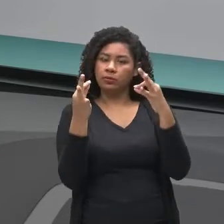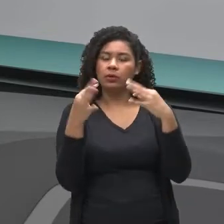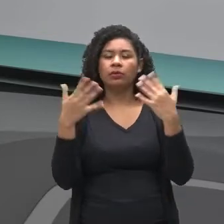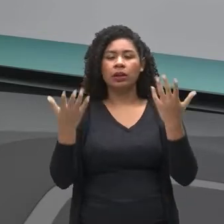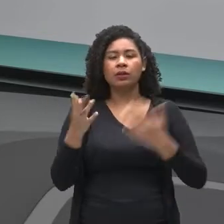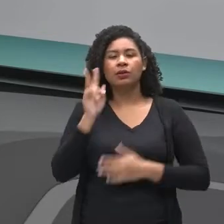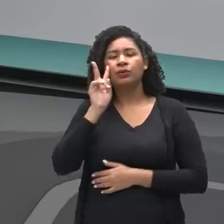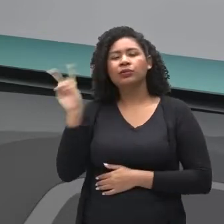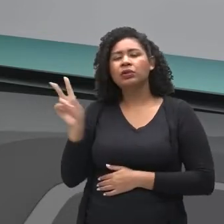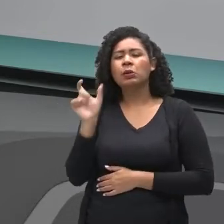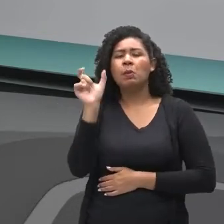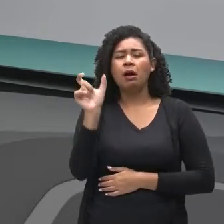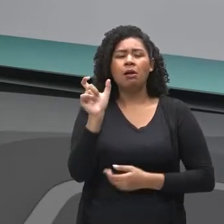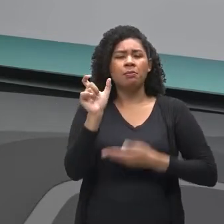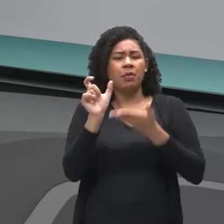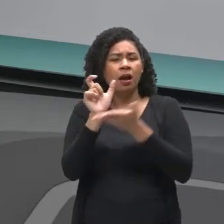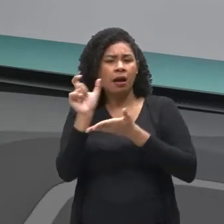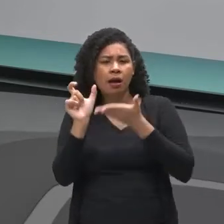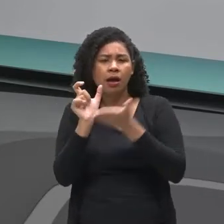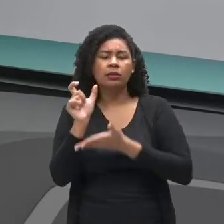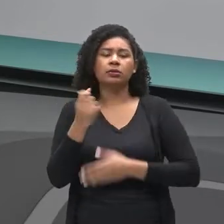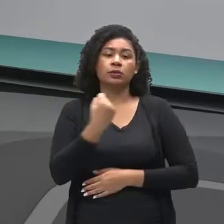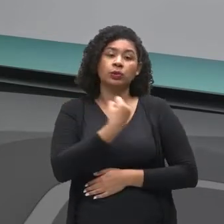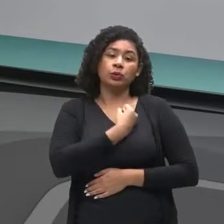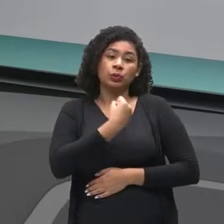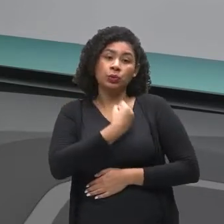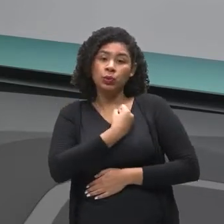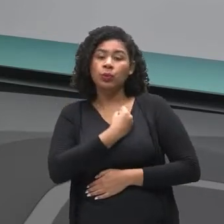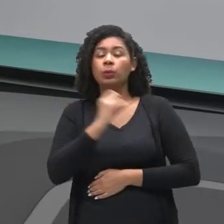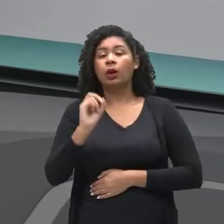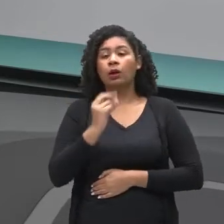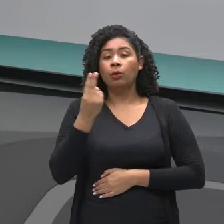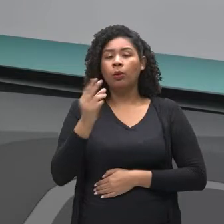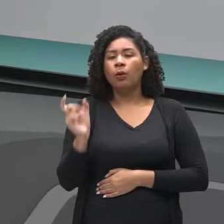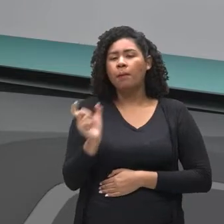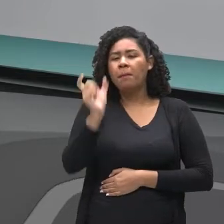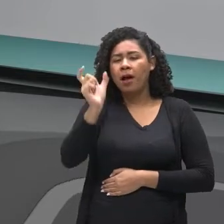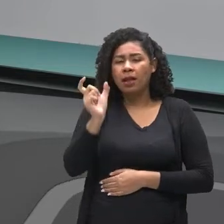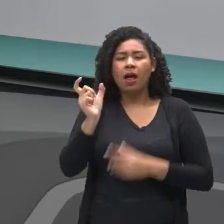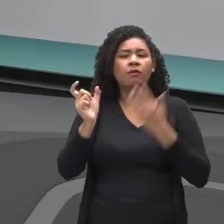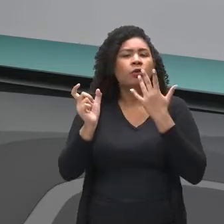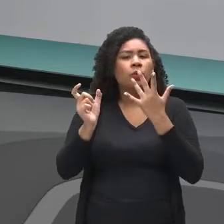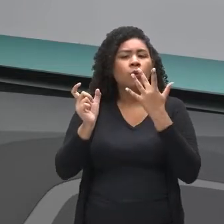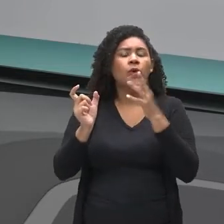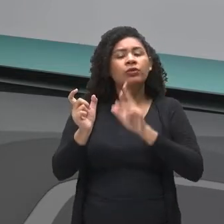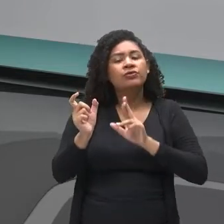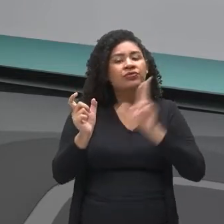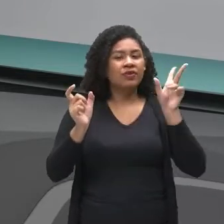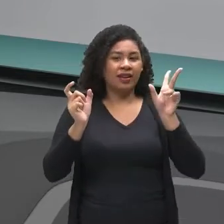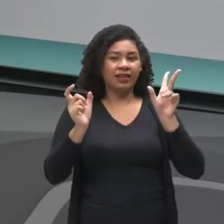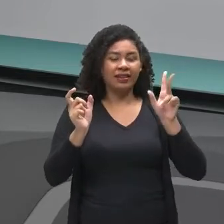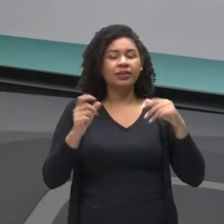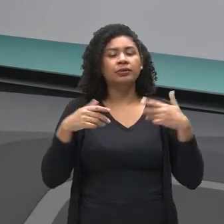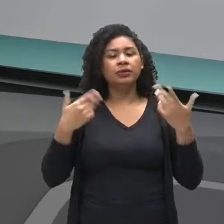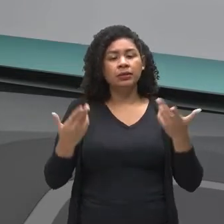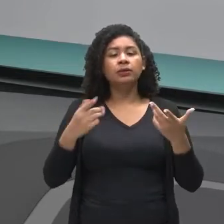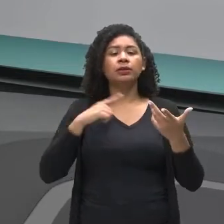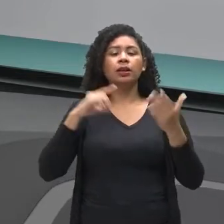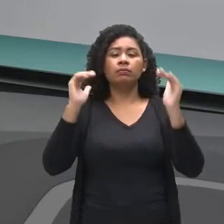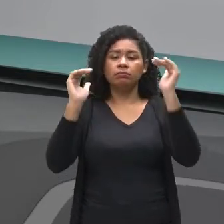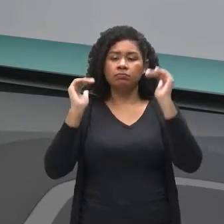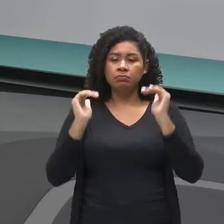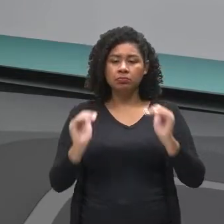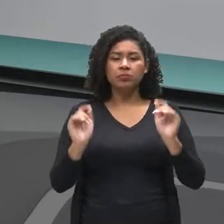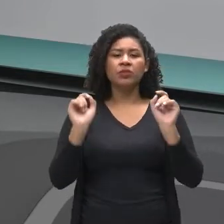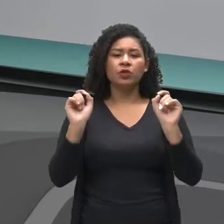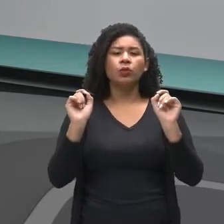numbers, as palavras destacadas por cores. E nós também temos aqui os tipos especiais de letras. O que